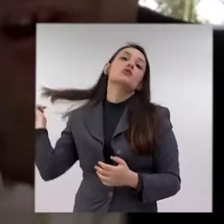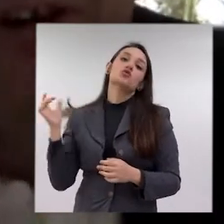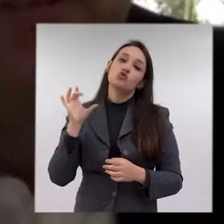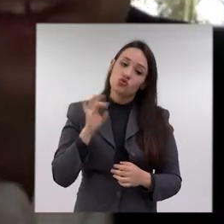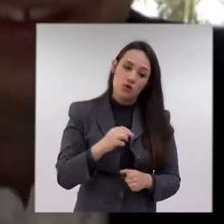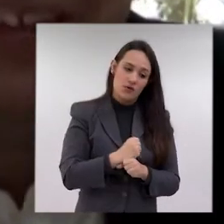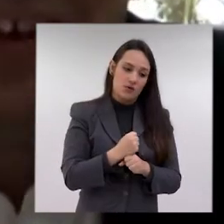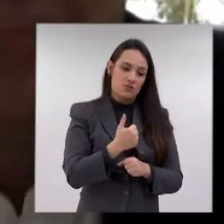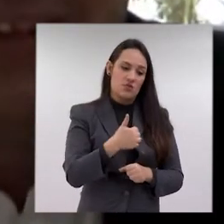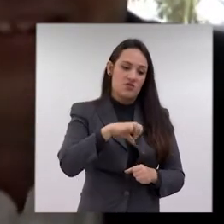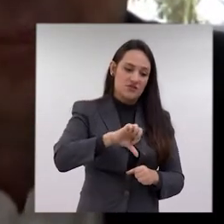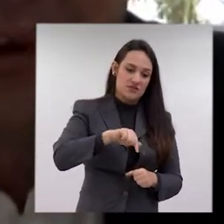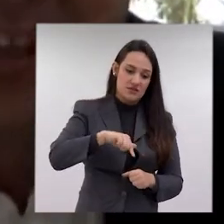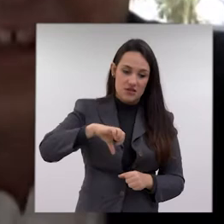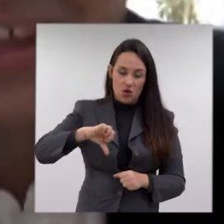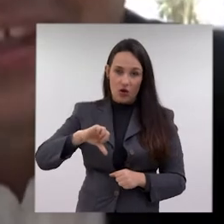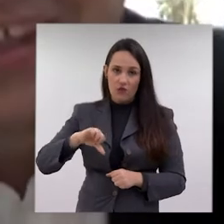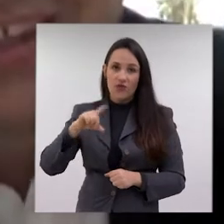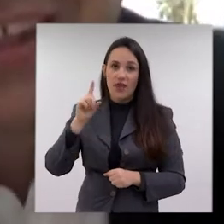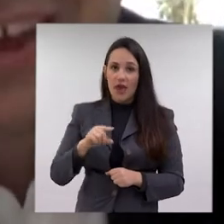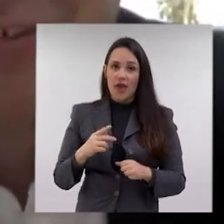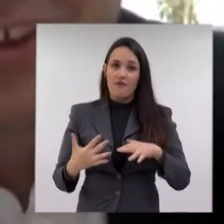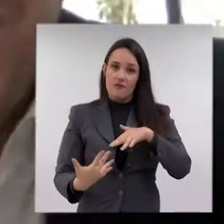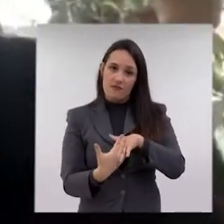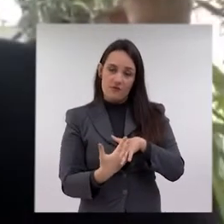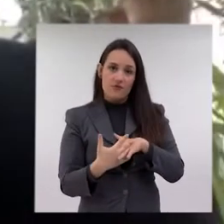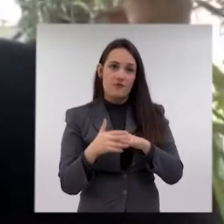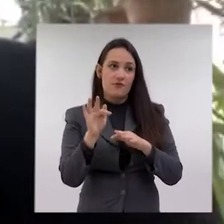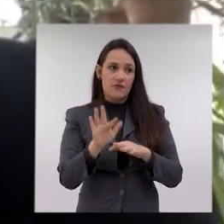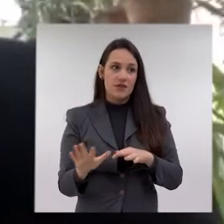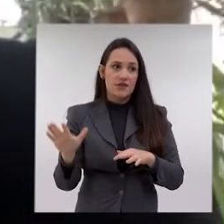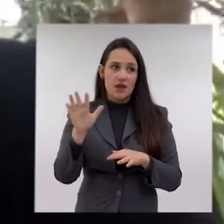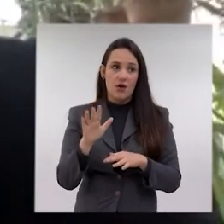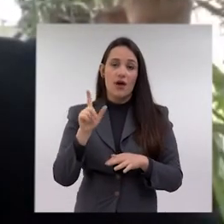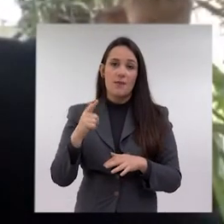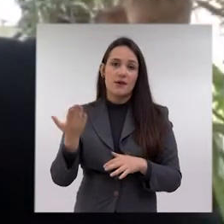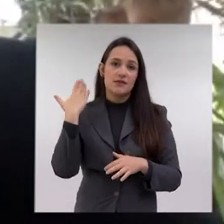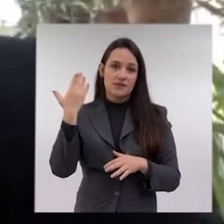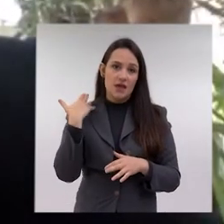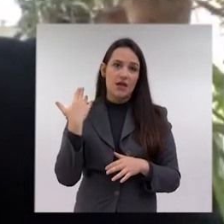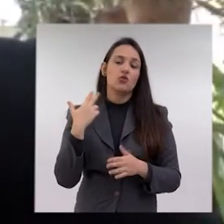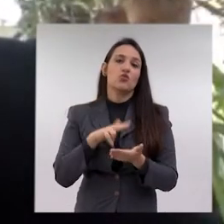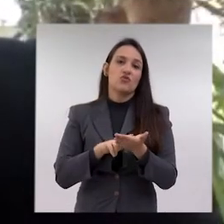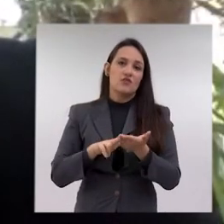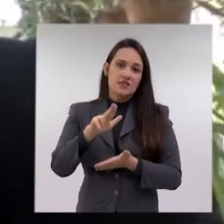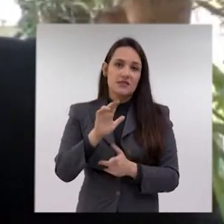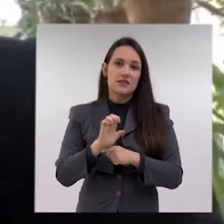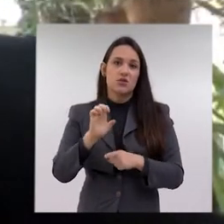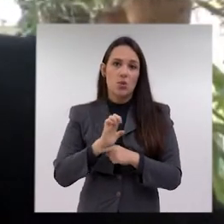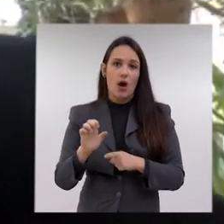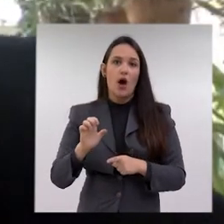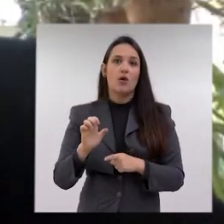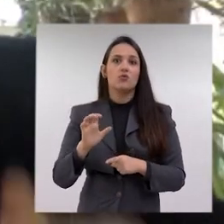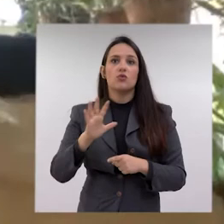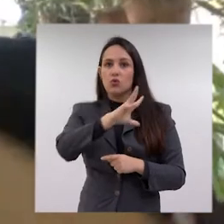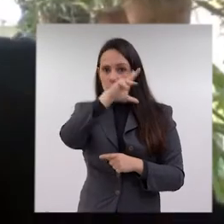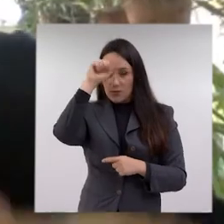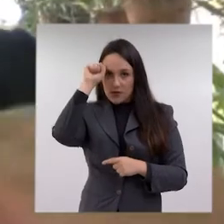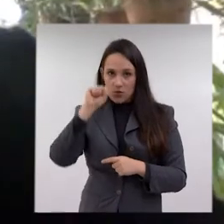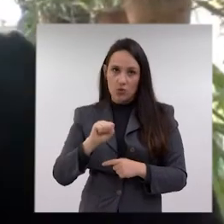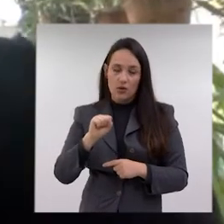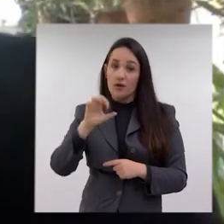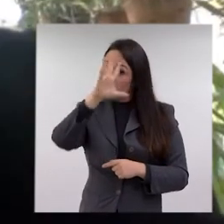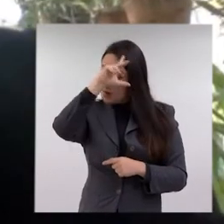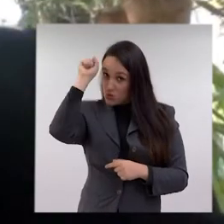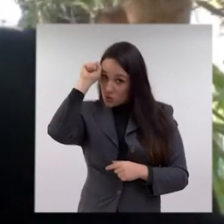em 79, né? Então ele participou ainda da Universidade Estadual do Mato Grosso, enquanto